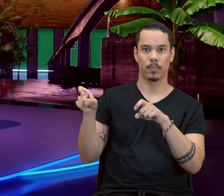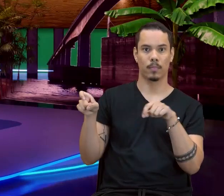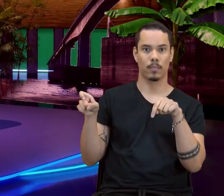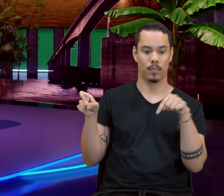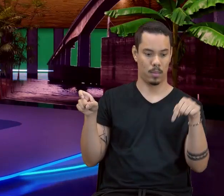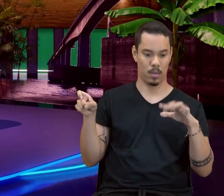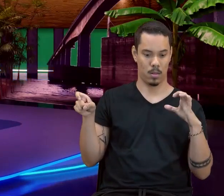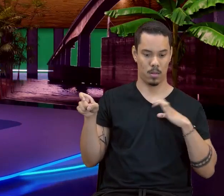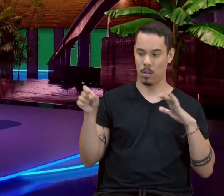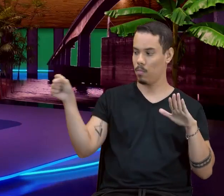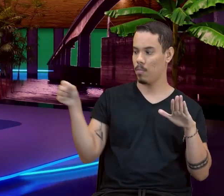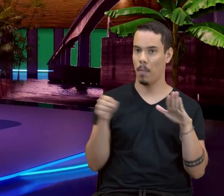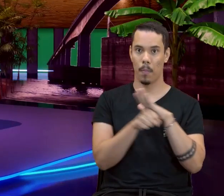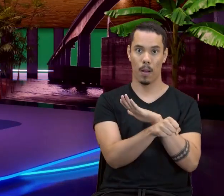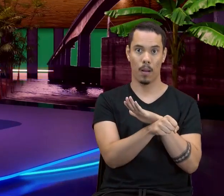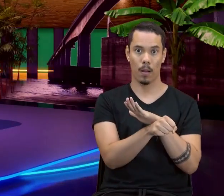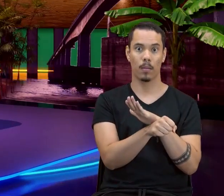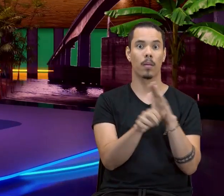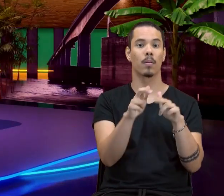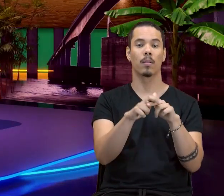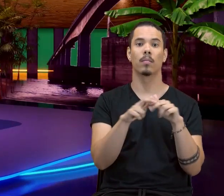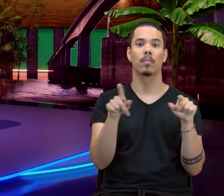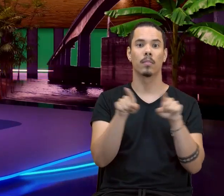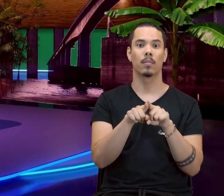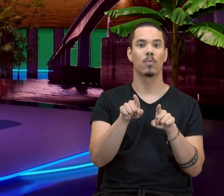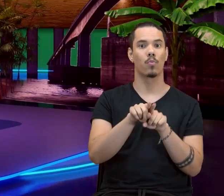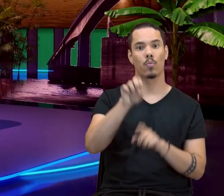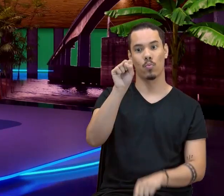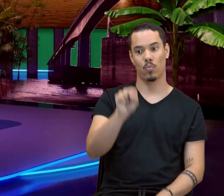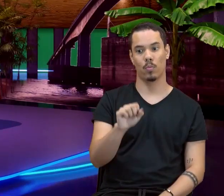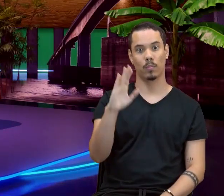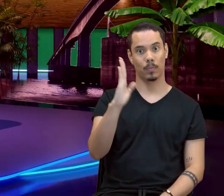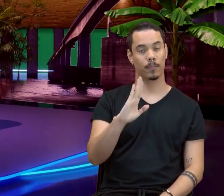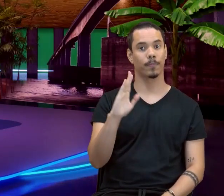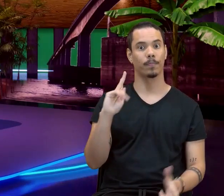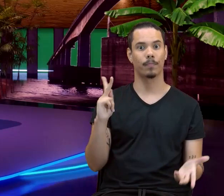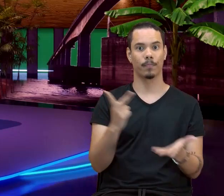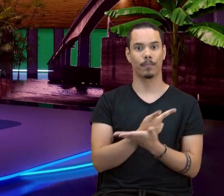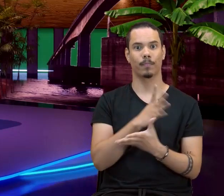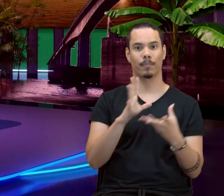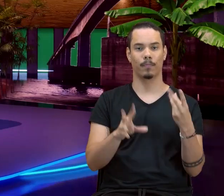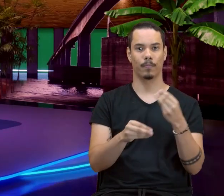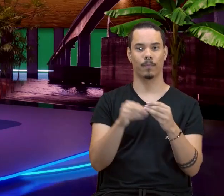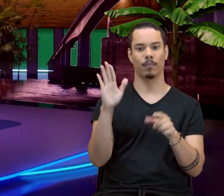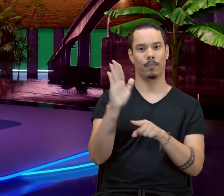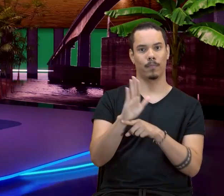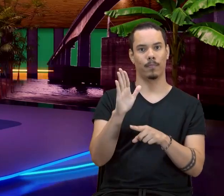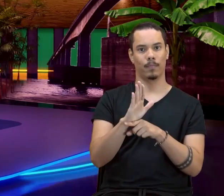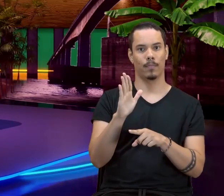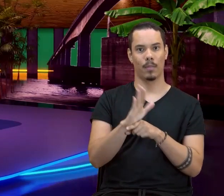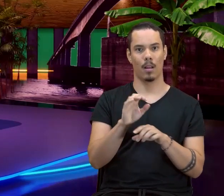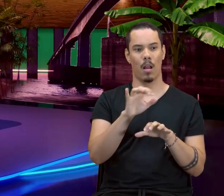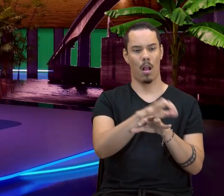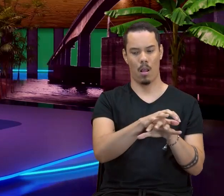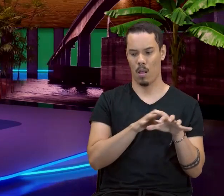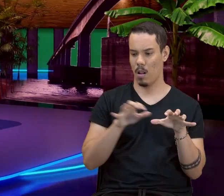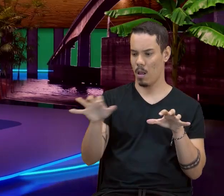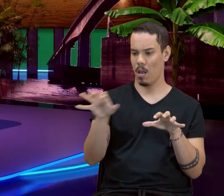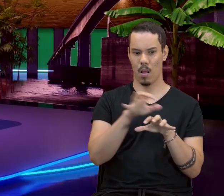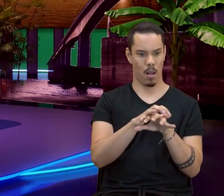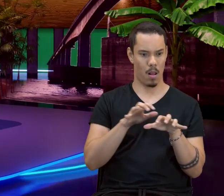lá do Sudeste, do Sul do Brasil, acabou, de certa forma, contribuindo para esse deslocamento em massa aqui para o estado de Rondônia.